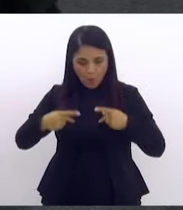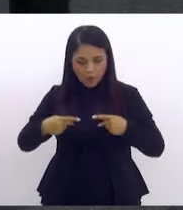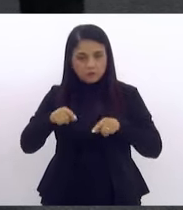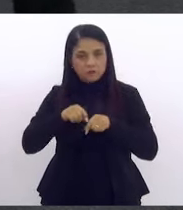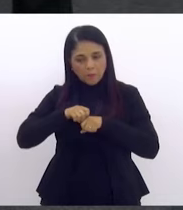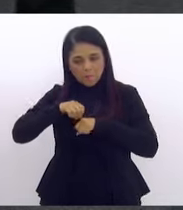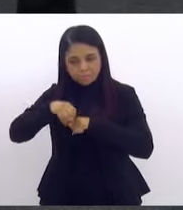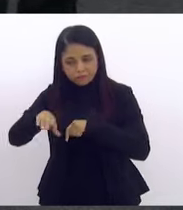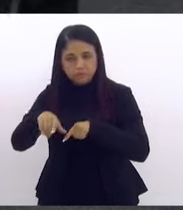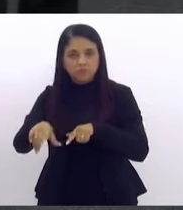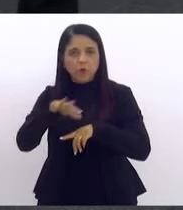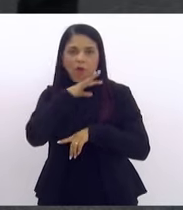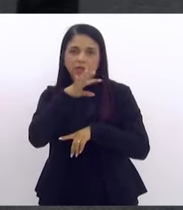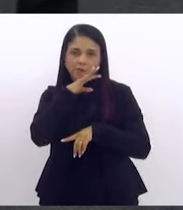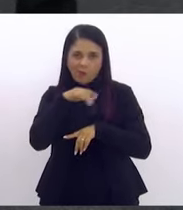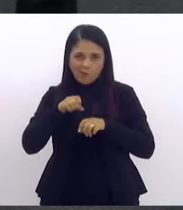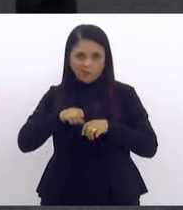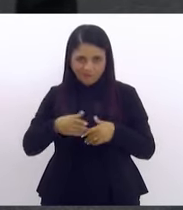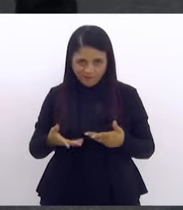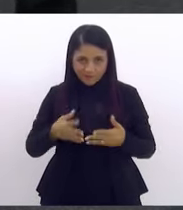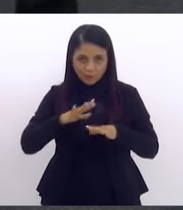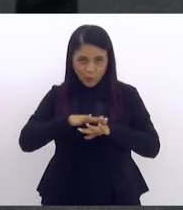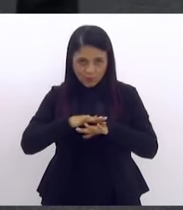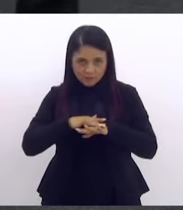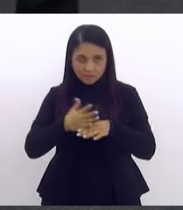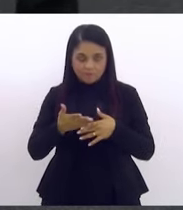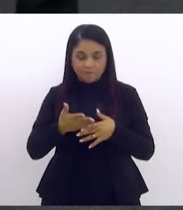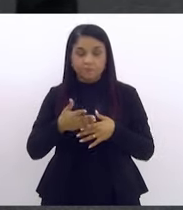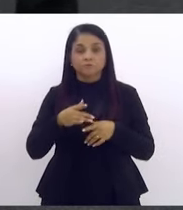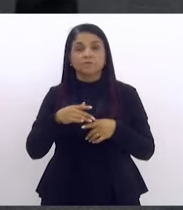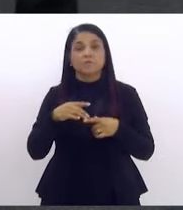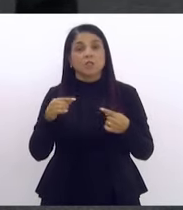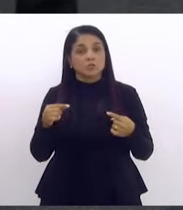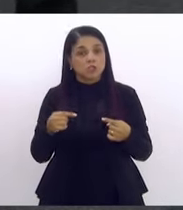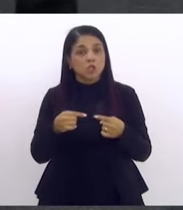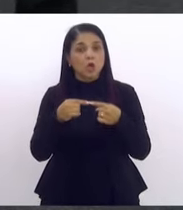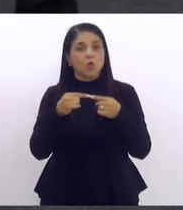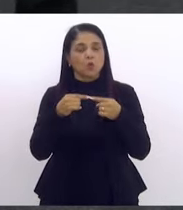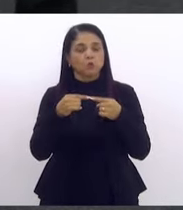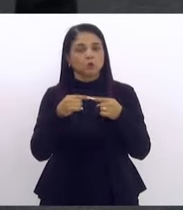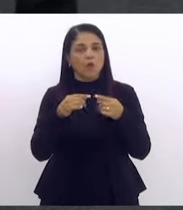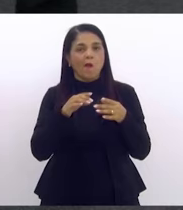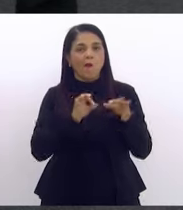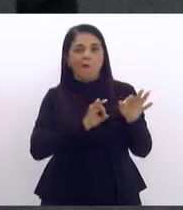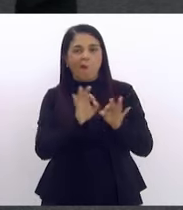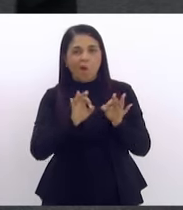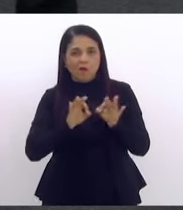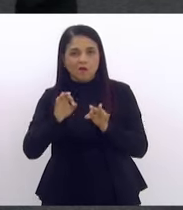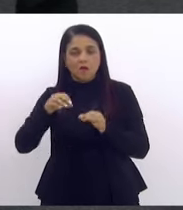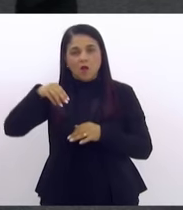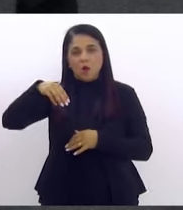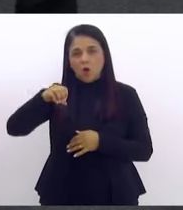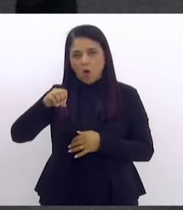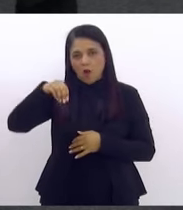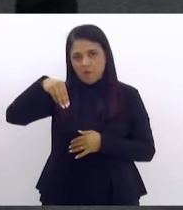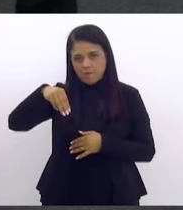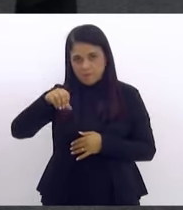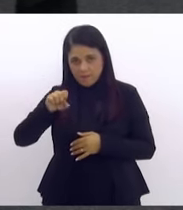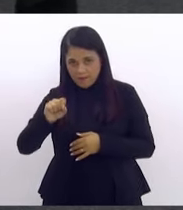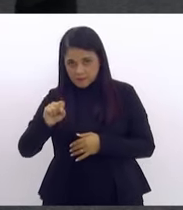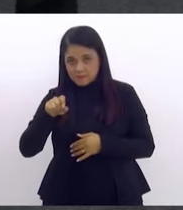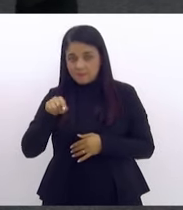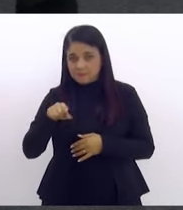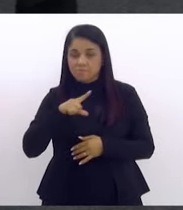humanos para os animais. E, de acordo com a Organização Mundial da Saúde, a OMS, é